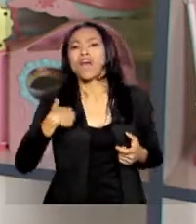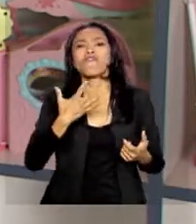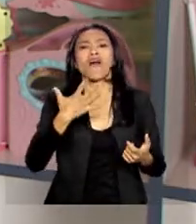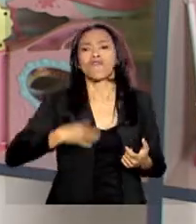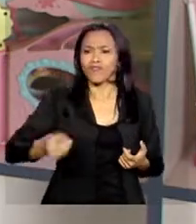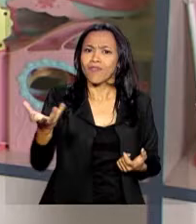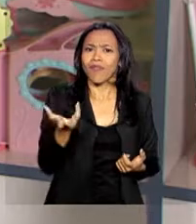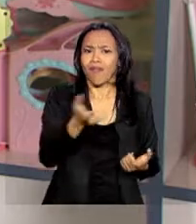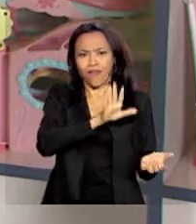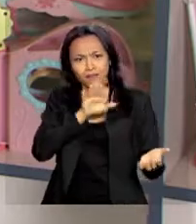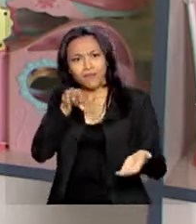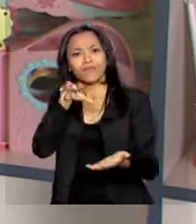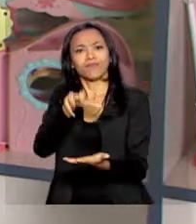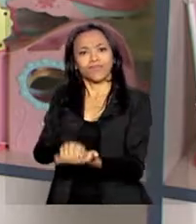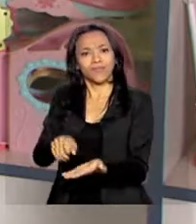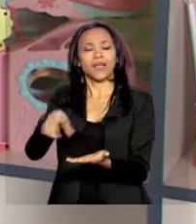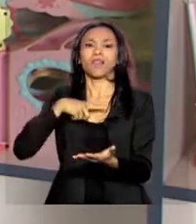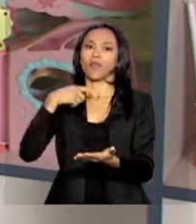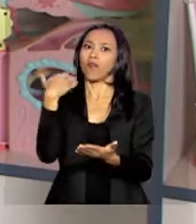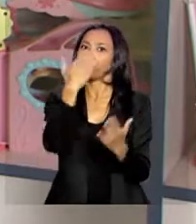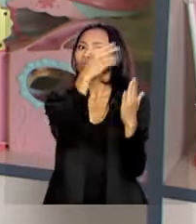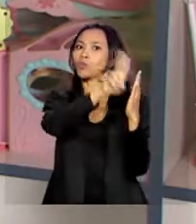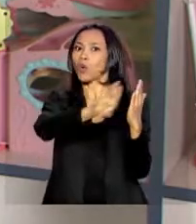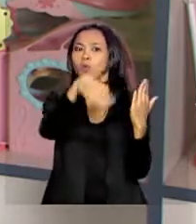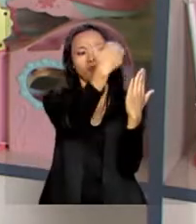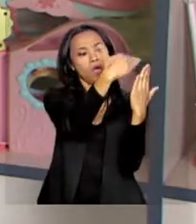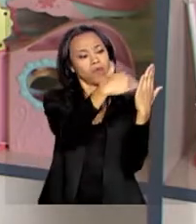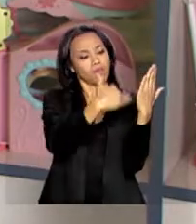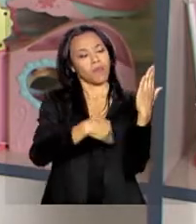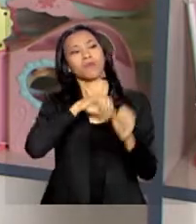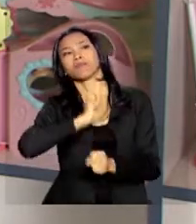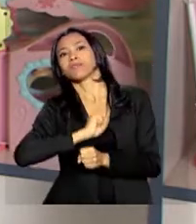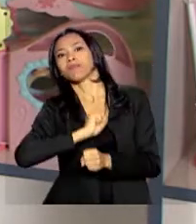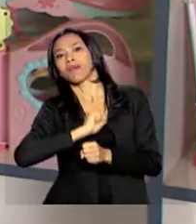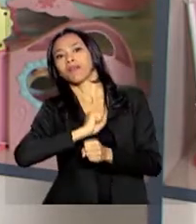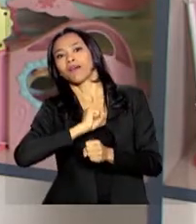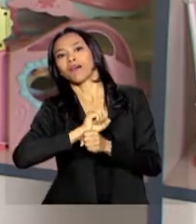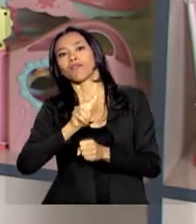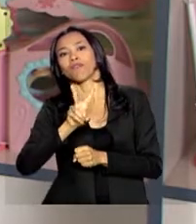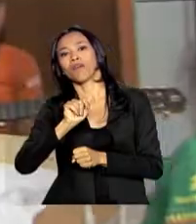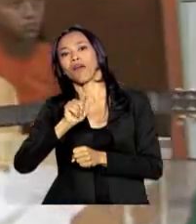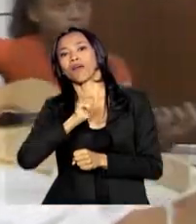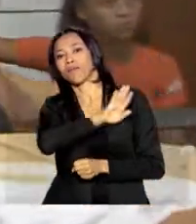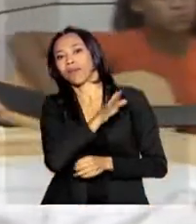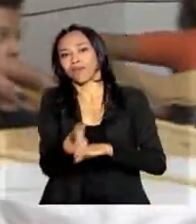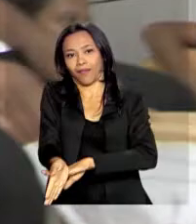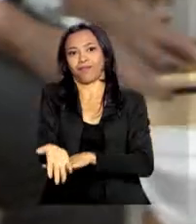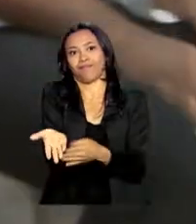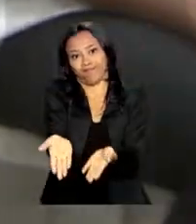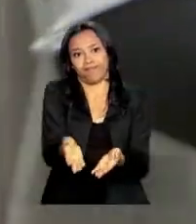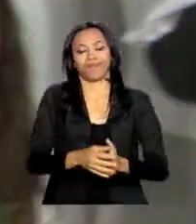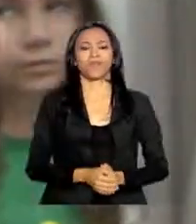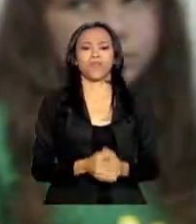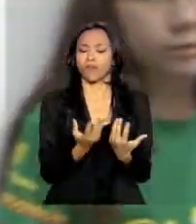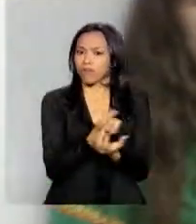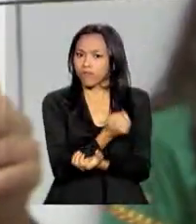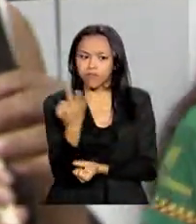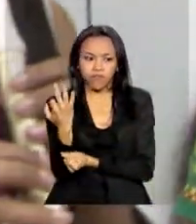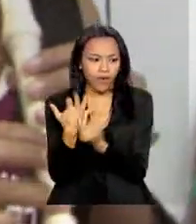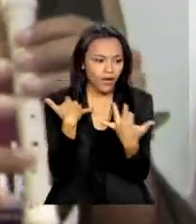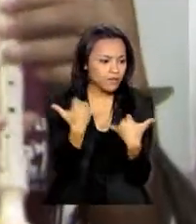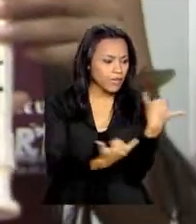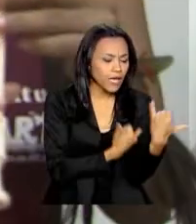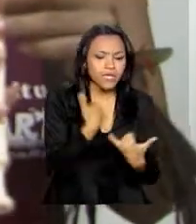filha ea gente tem uma lista de espera não é bem grande aqui na brinquedoteca com tanta brincadeira fica